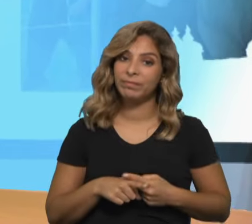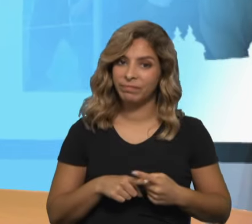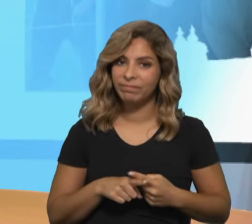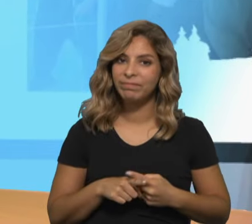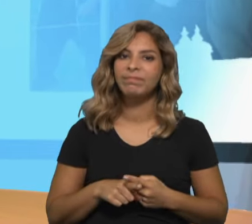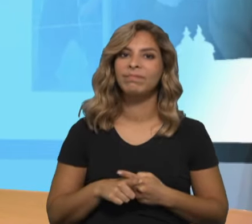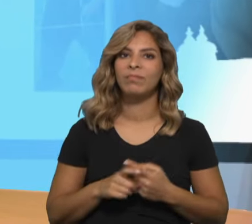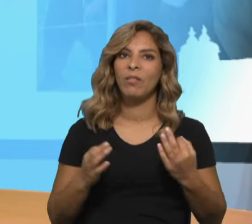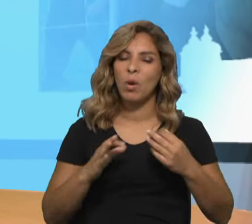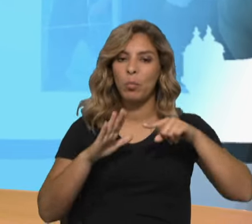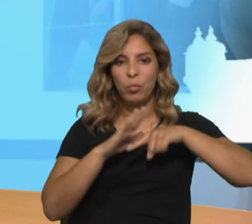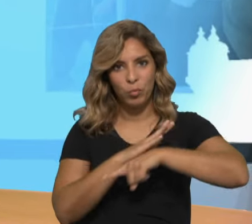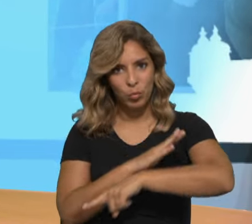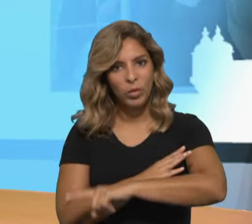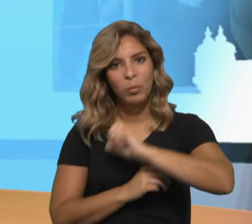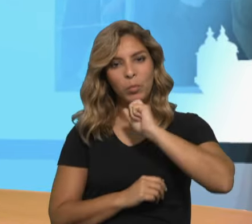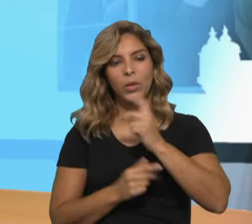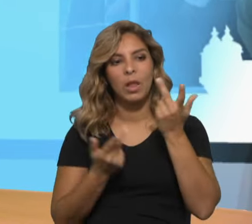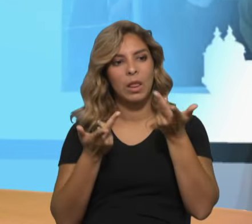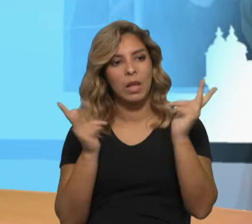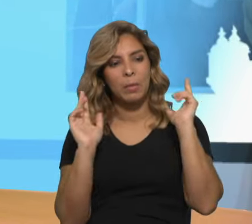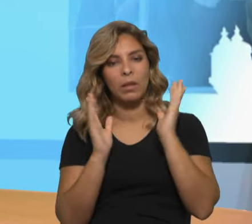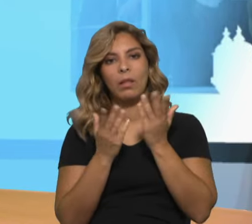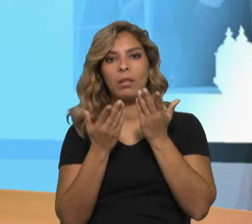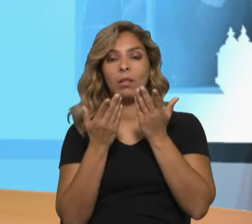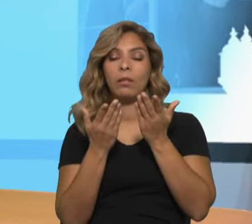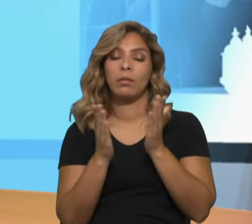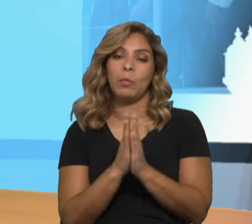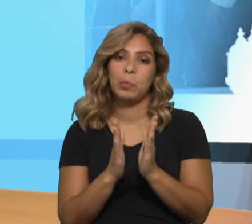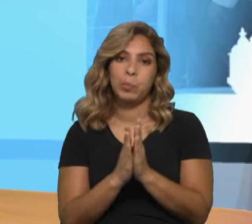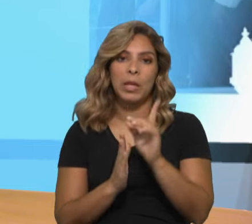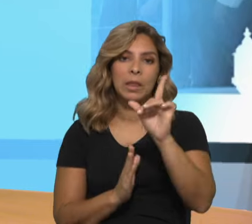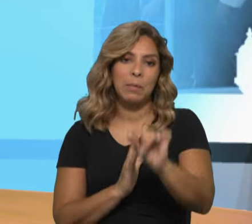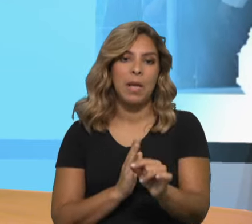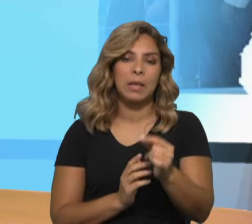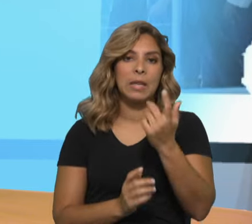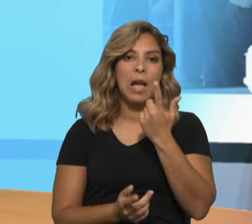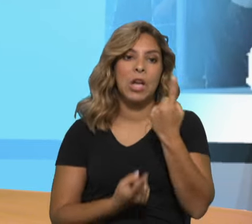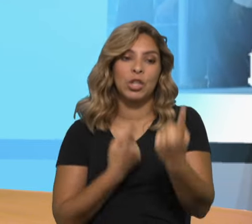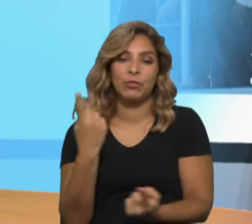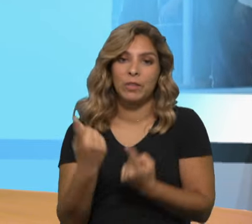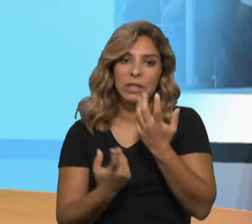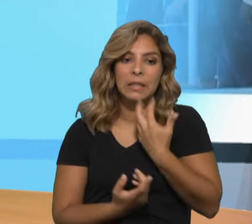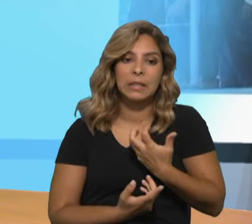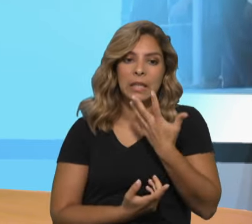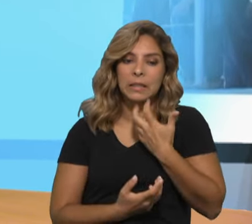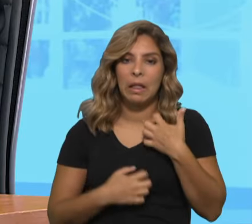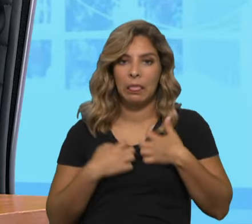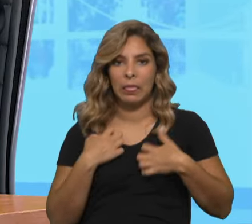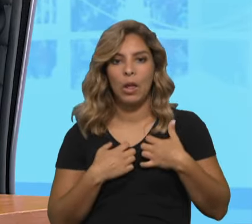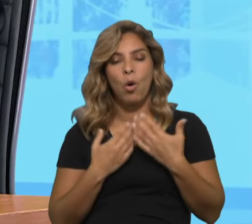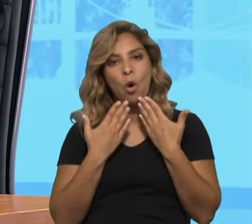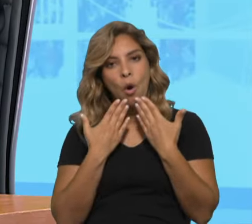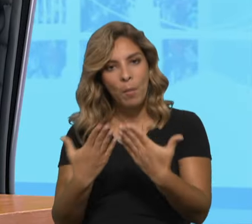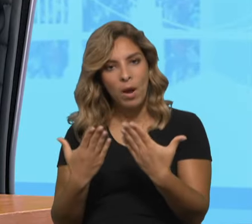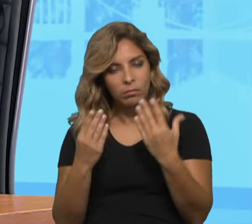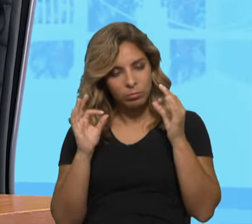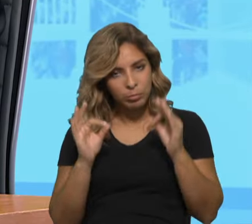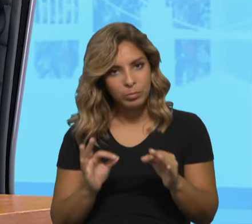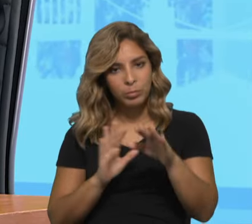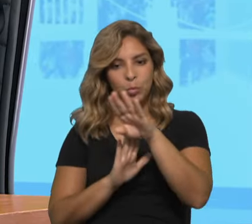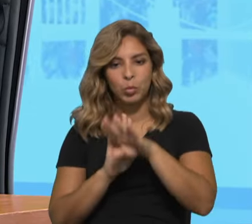para este tema da liberdade religiosa e os receios que nos assaltam hoje. Agradeço muito a sua presença aqui no